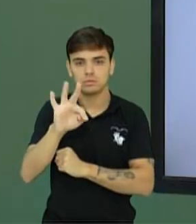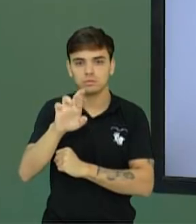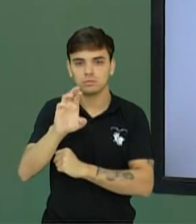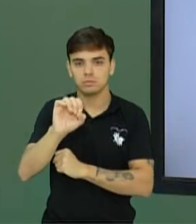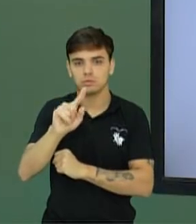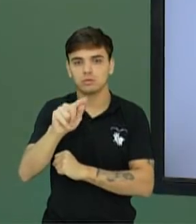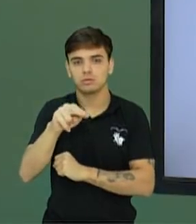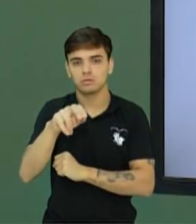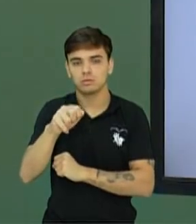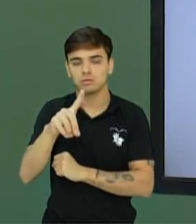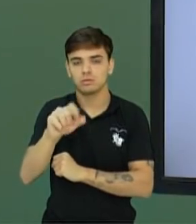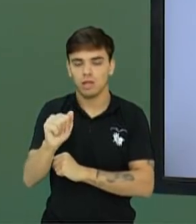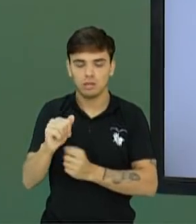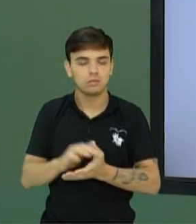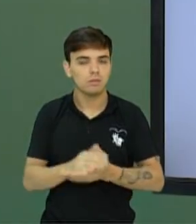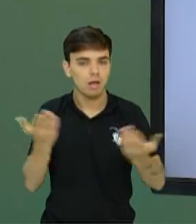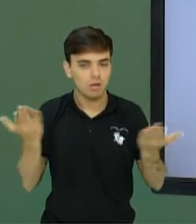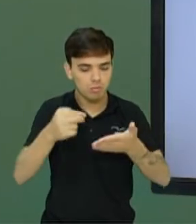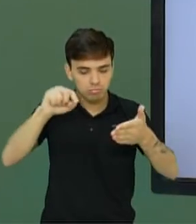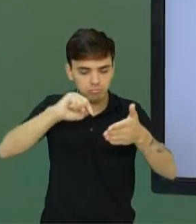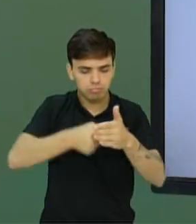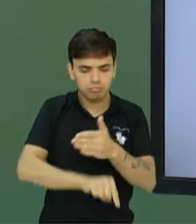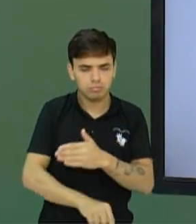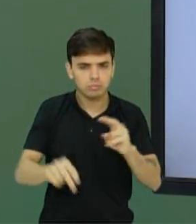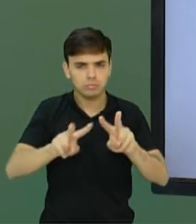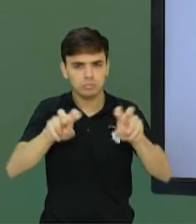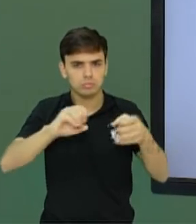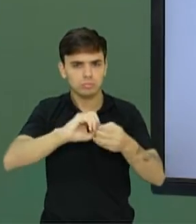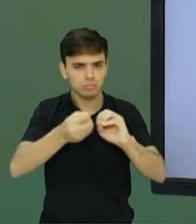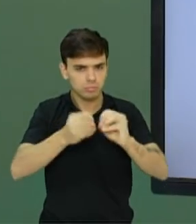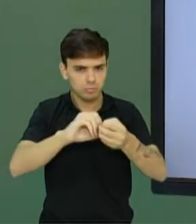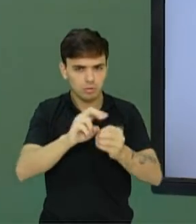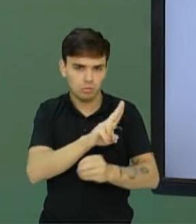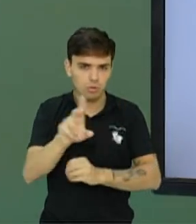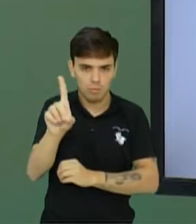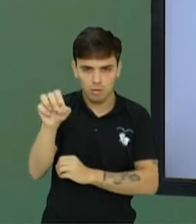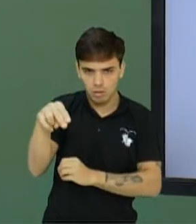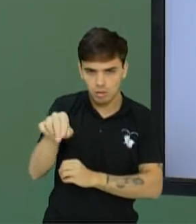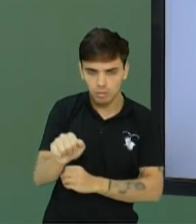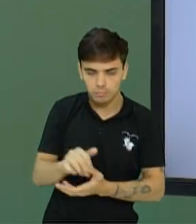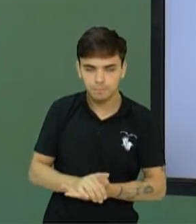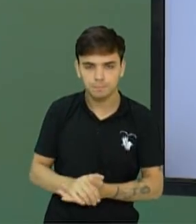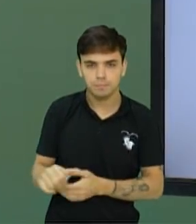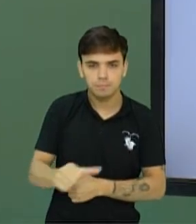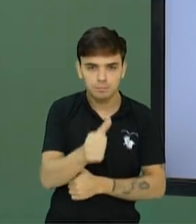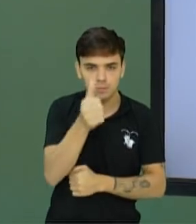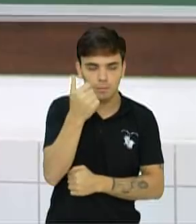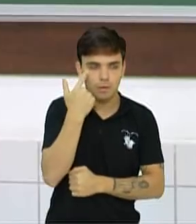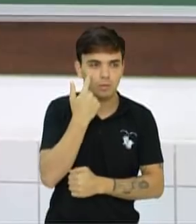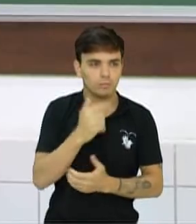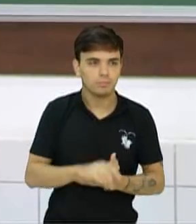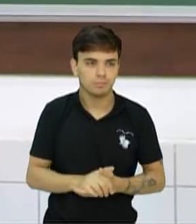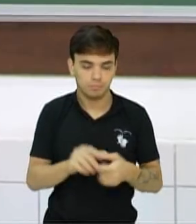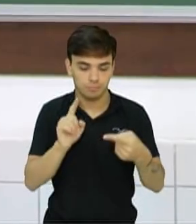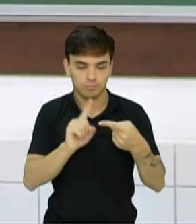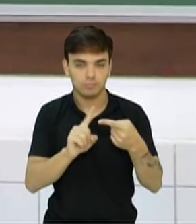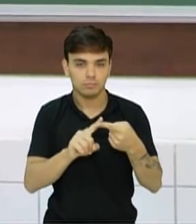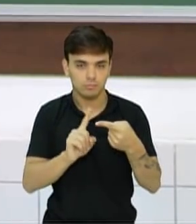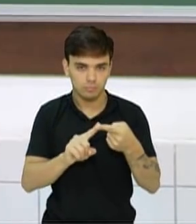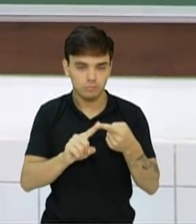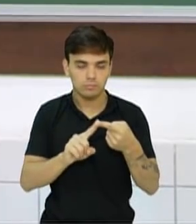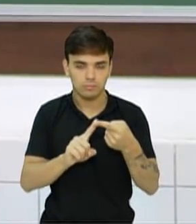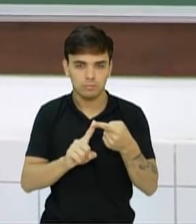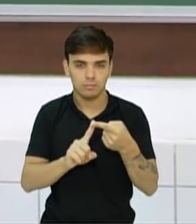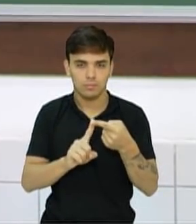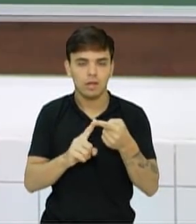Agora vamos entrar mais a fundo nessa molécula chamada de DNA. Primeiro, as bases